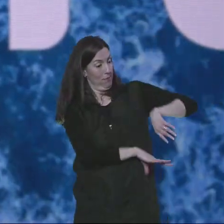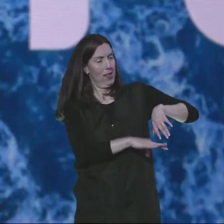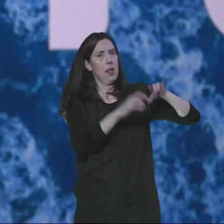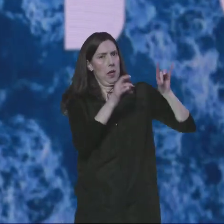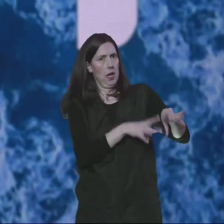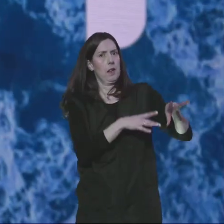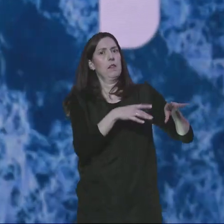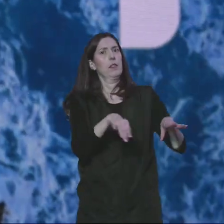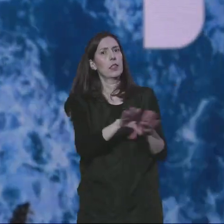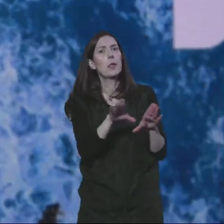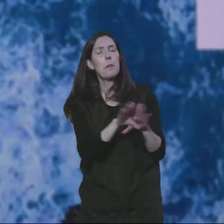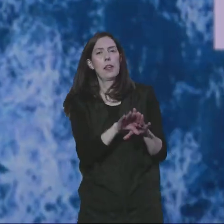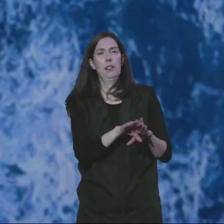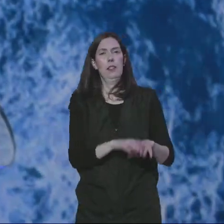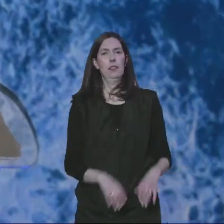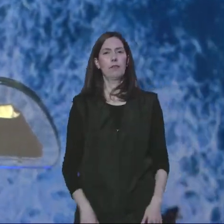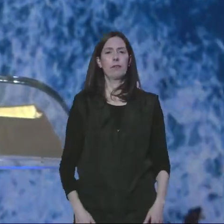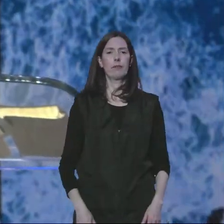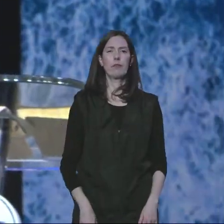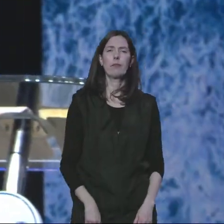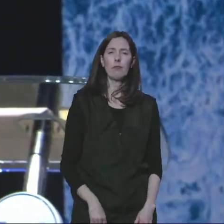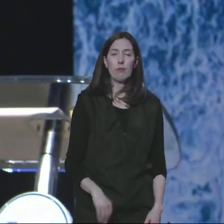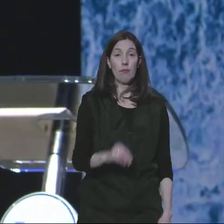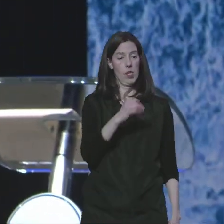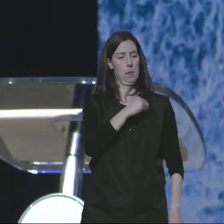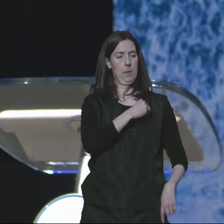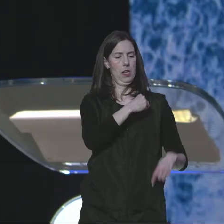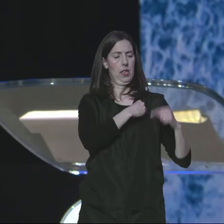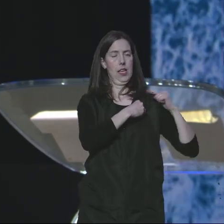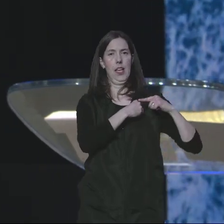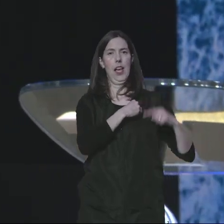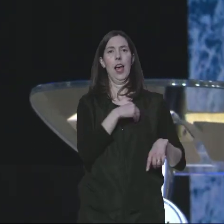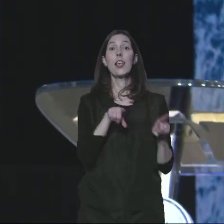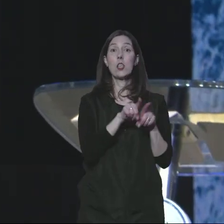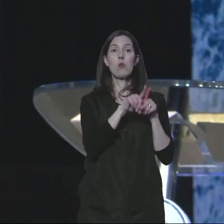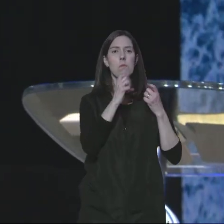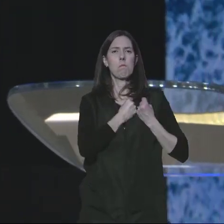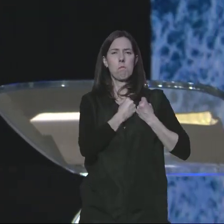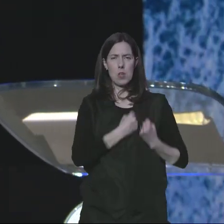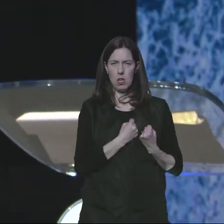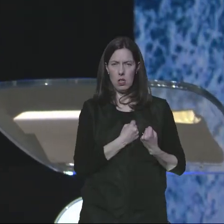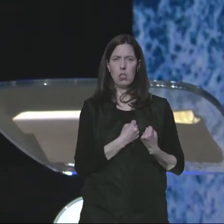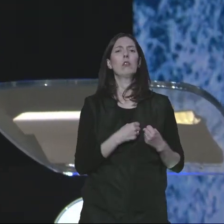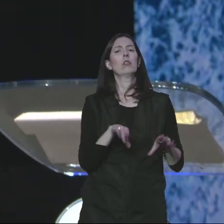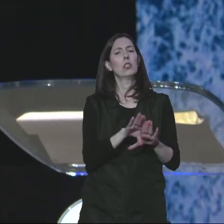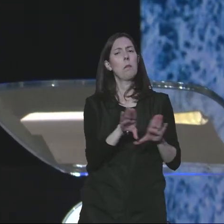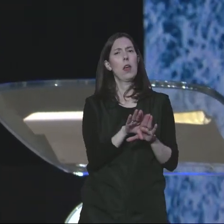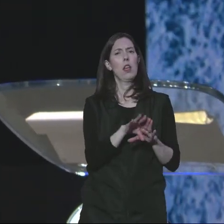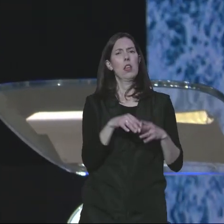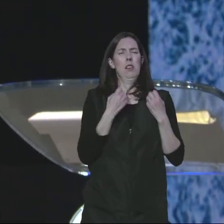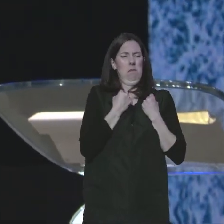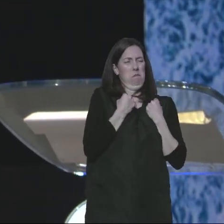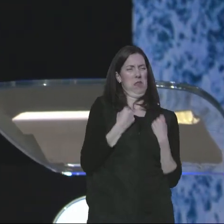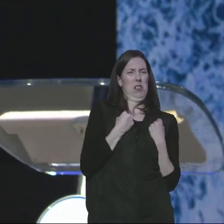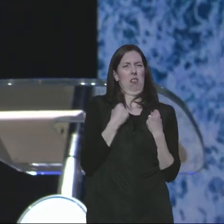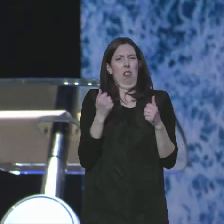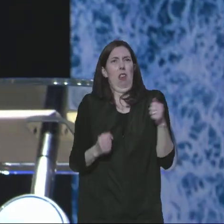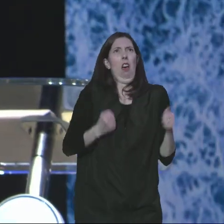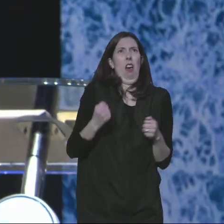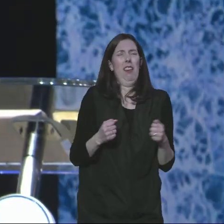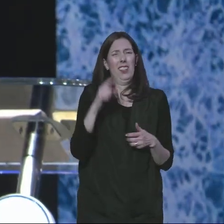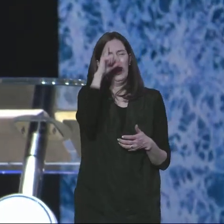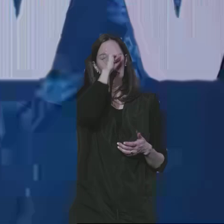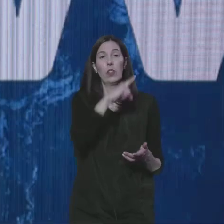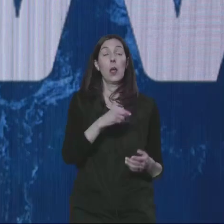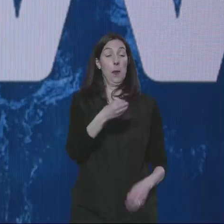que te envolve. O pecado, ele é um peso também. Não apenas pela culpa